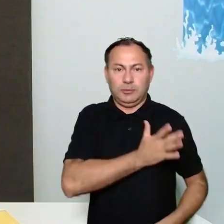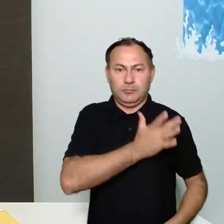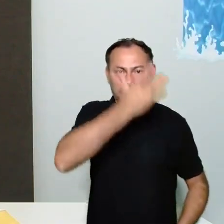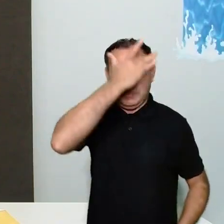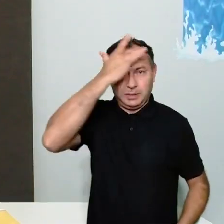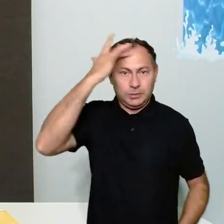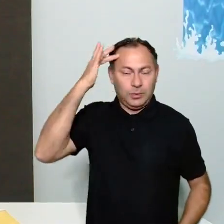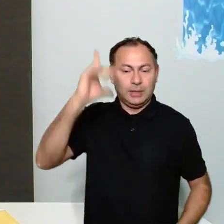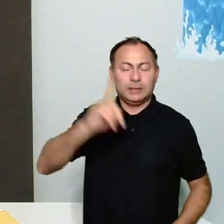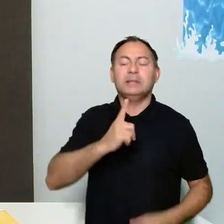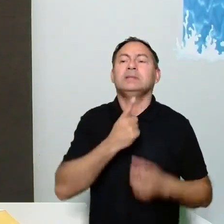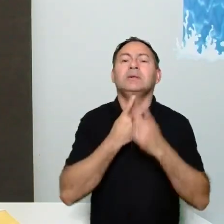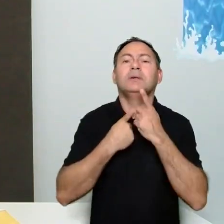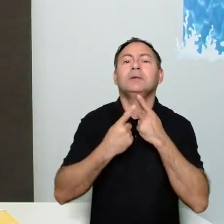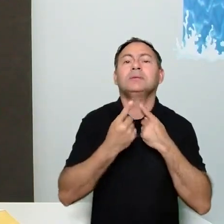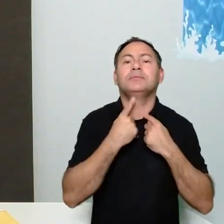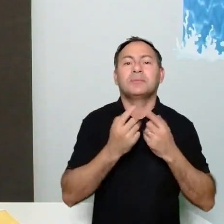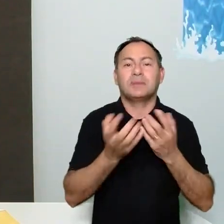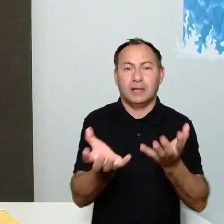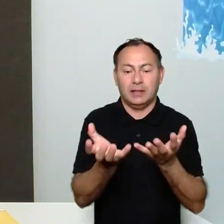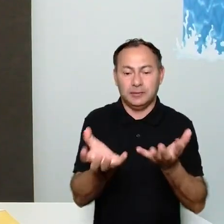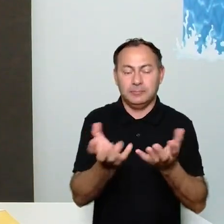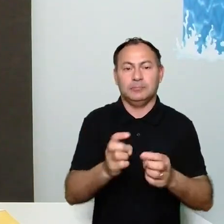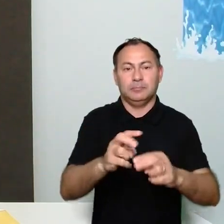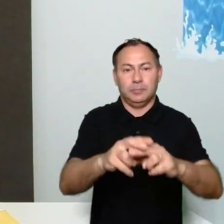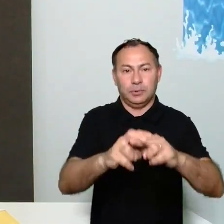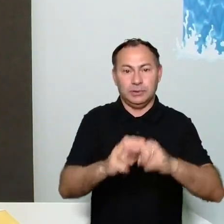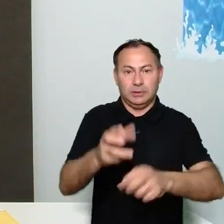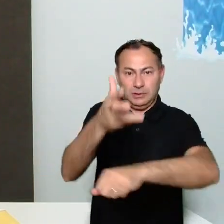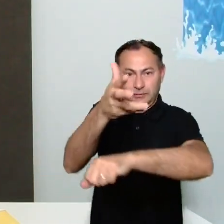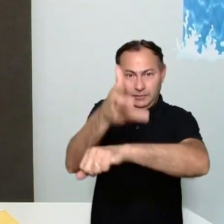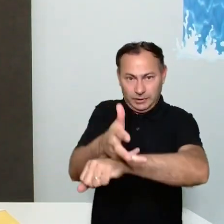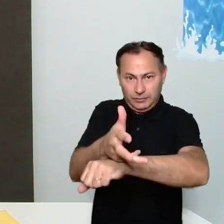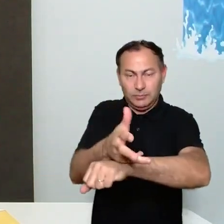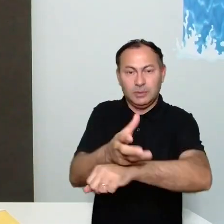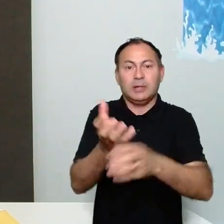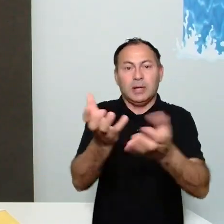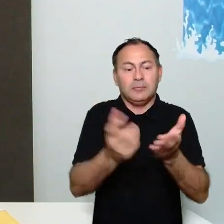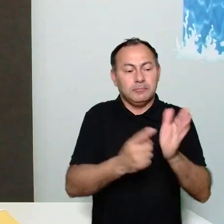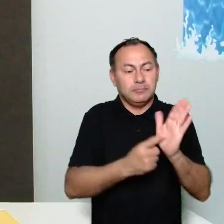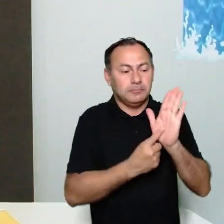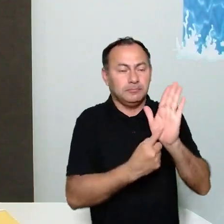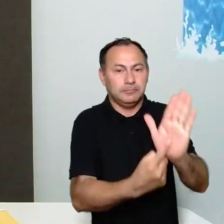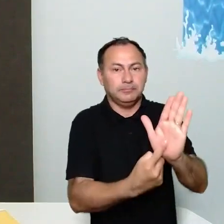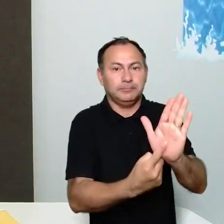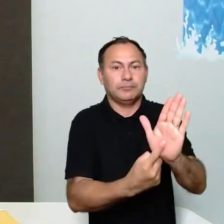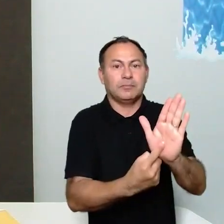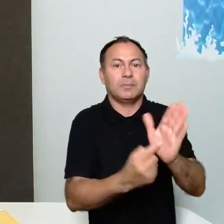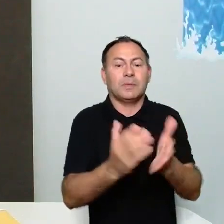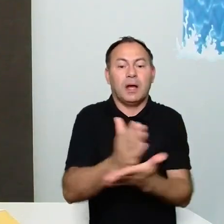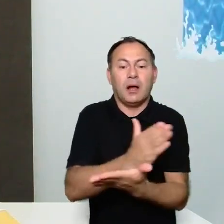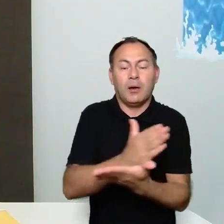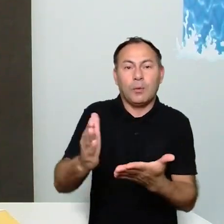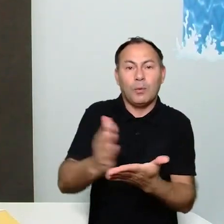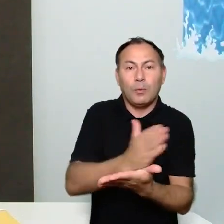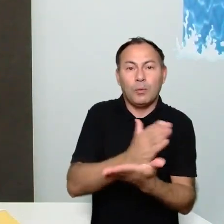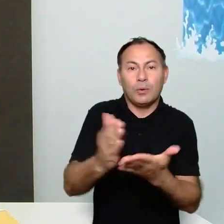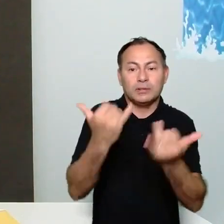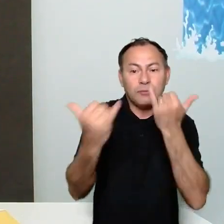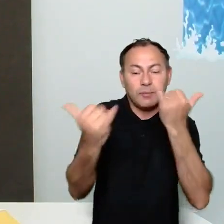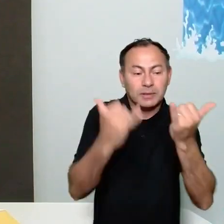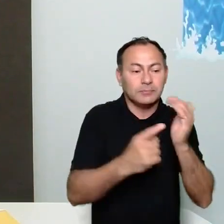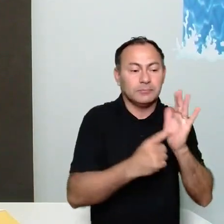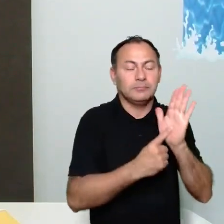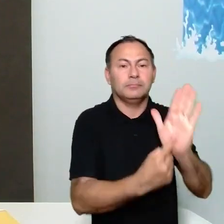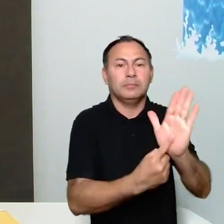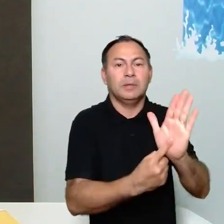humano tem profunda sede. Portanto, neste vídeo, queremos destacar alguns elementos